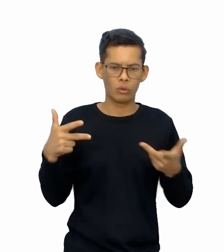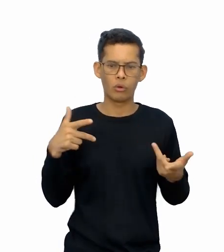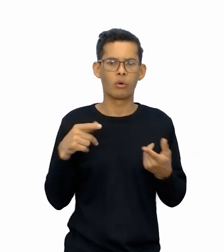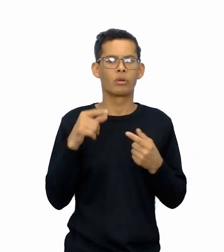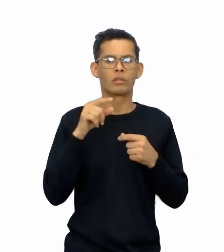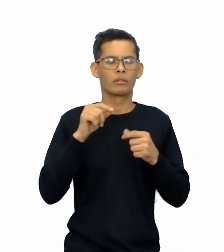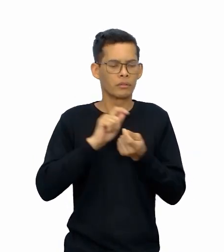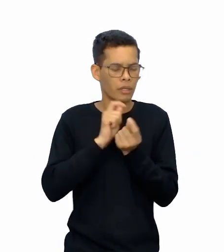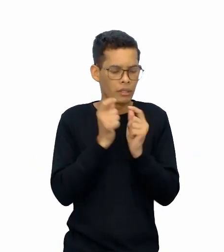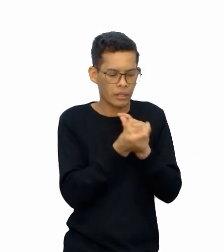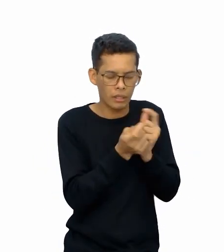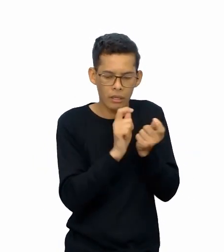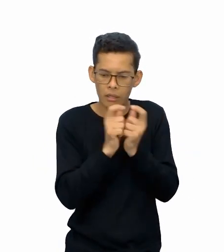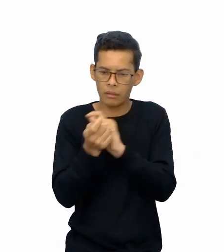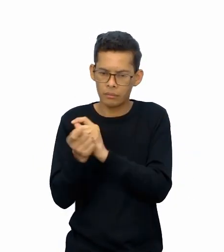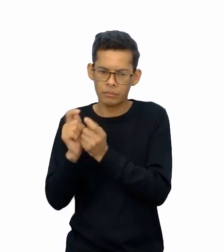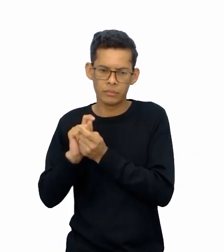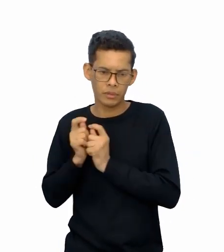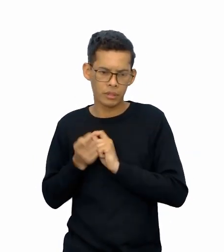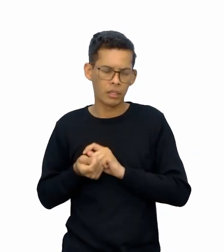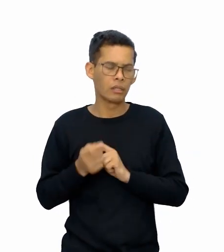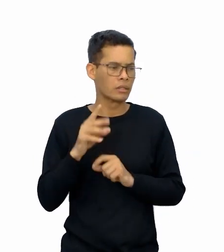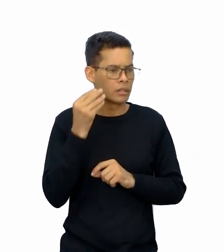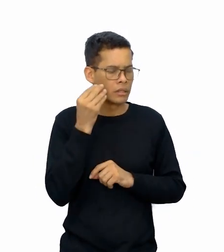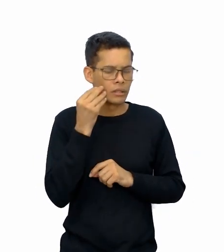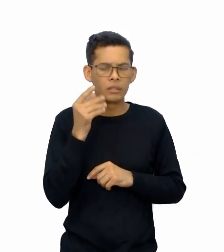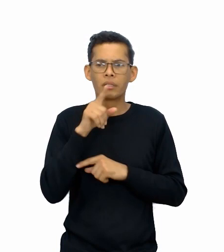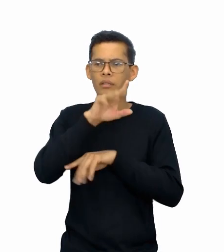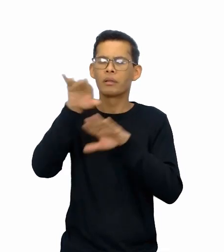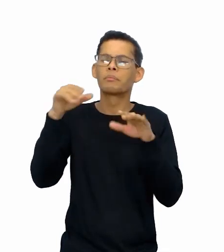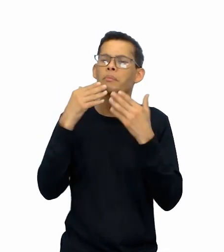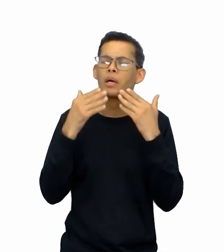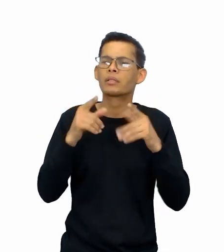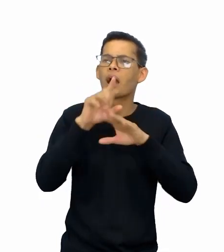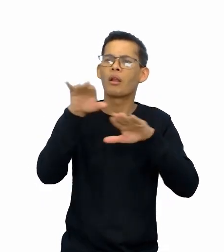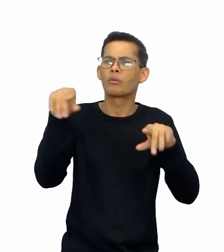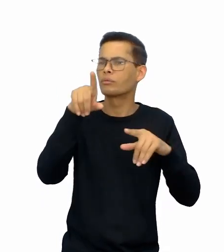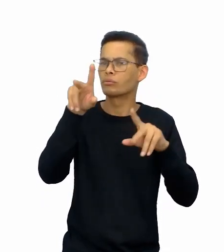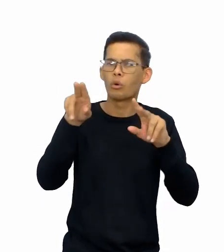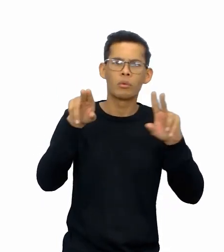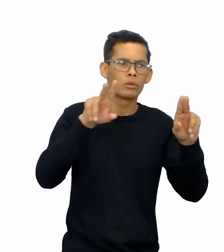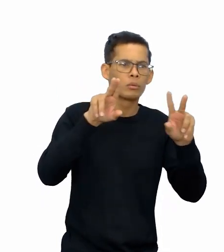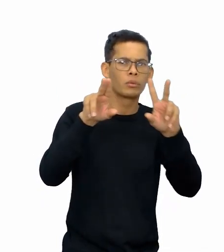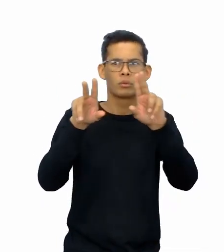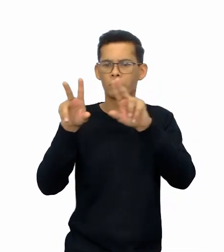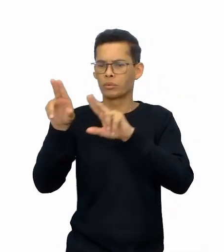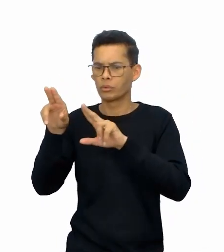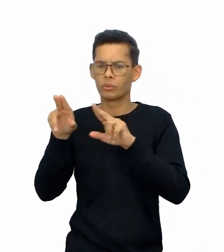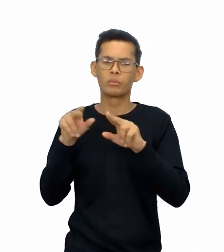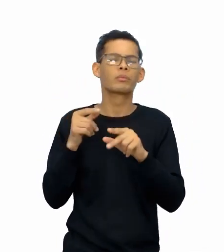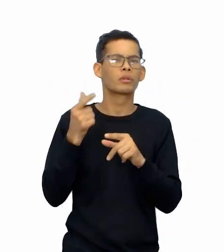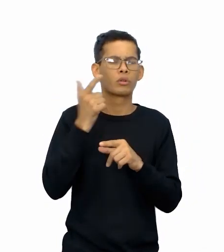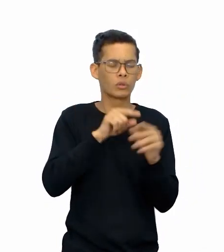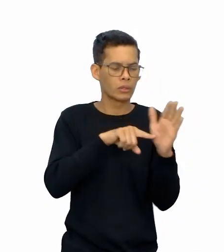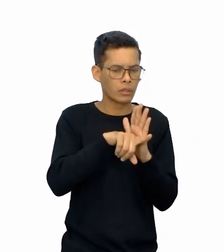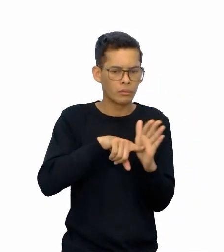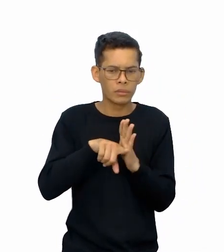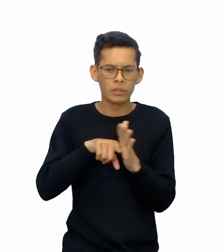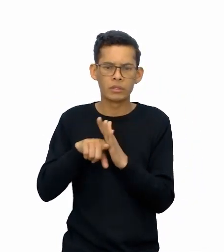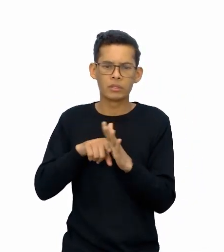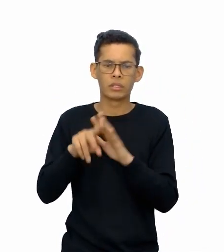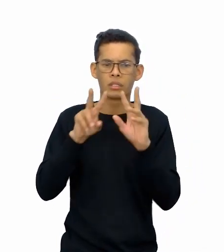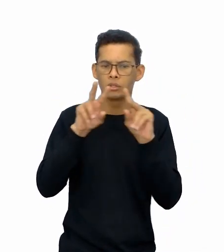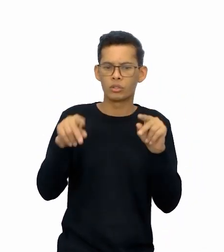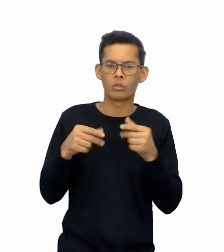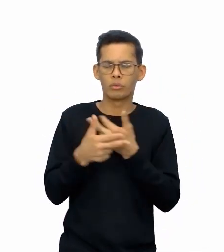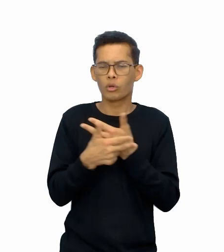por soluções, pede que os estudantes formem duplas, que eles pesquisem notícias que retratem ações capazes